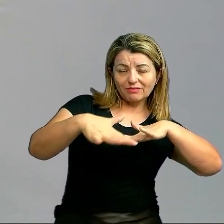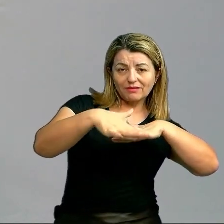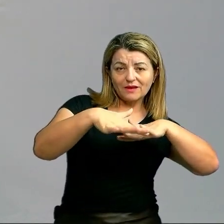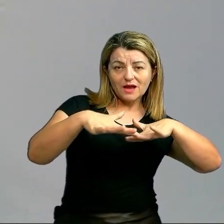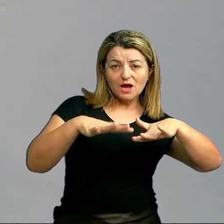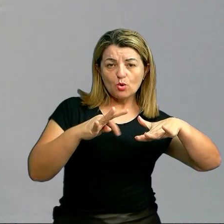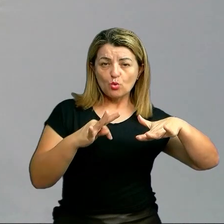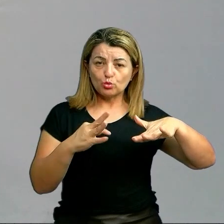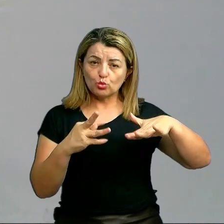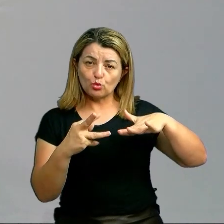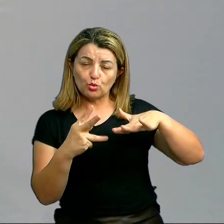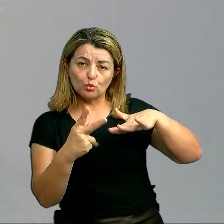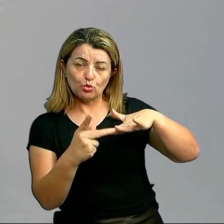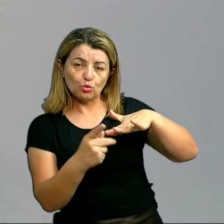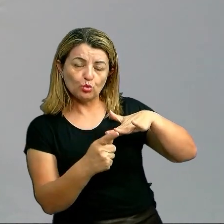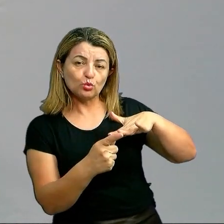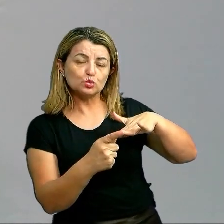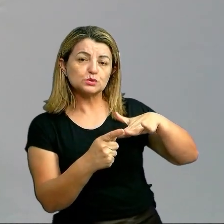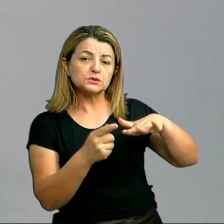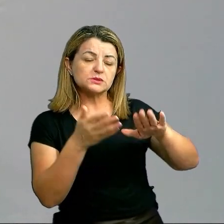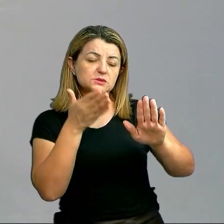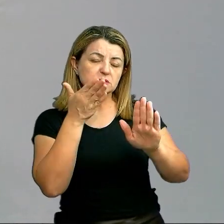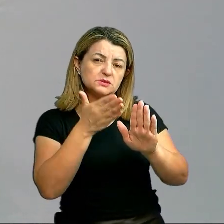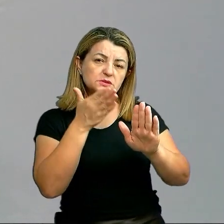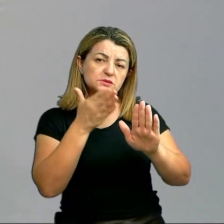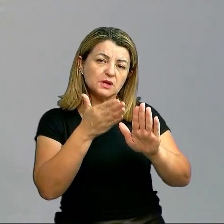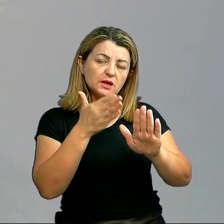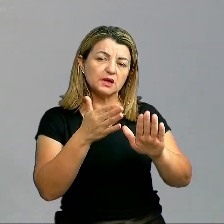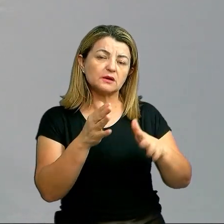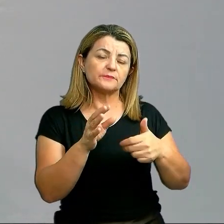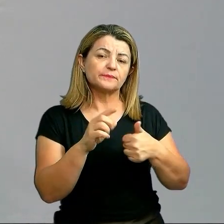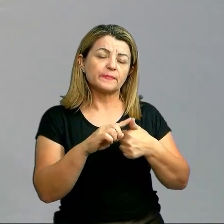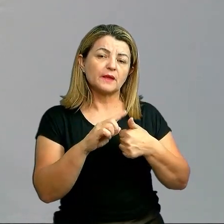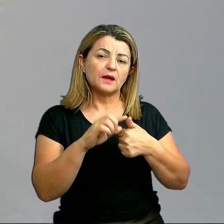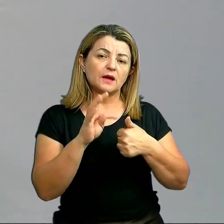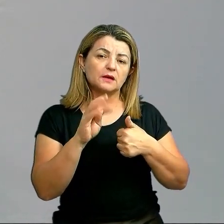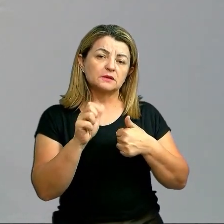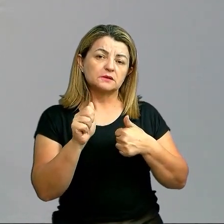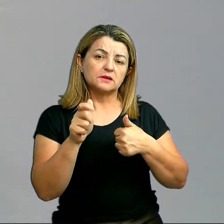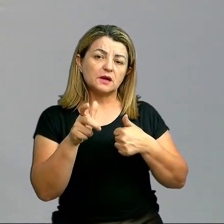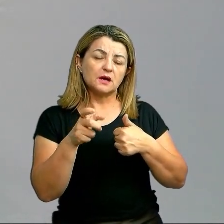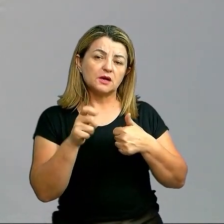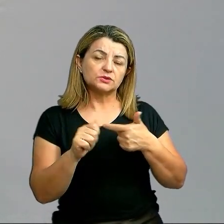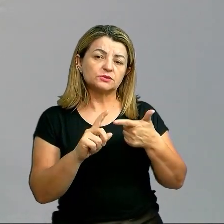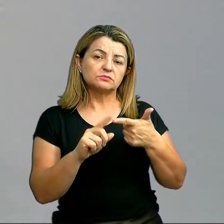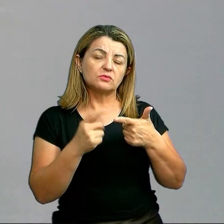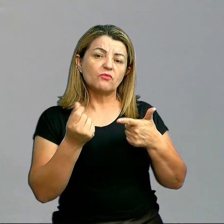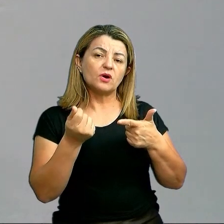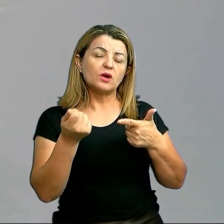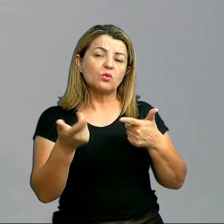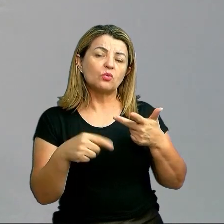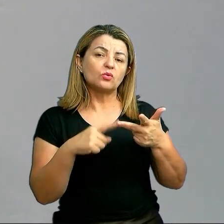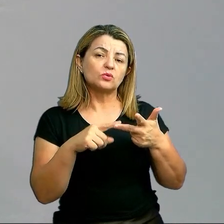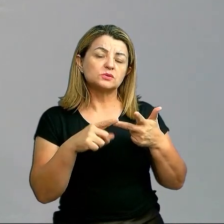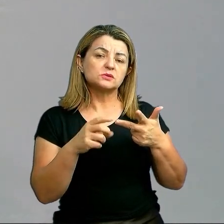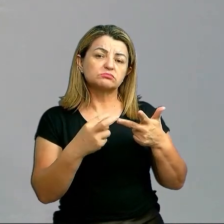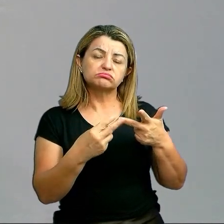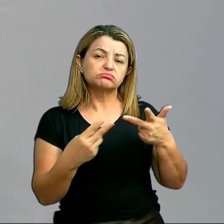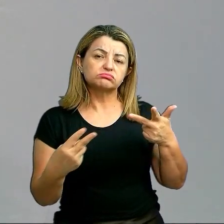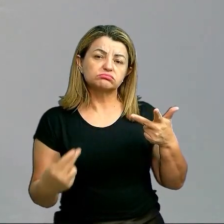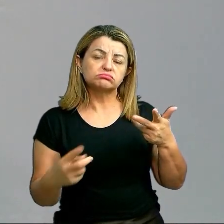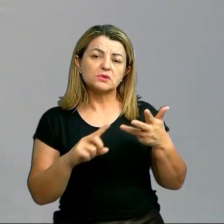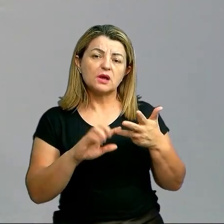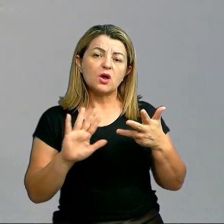ao comércio internacional. As taxas, as tarifas, os preços de mercados, as mercadorias,